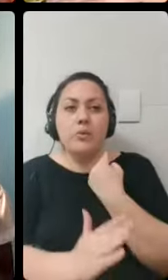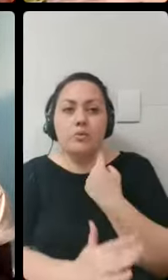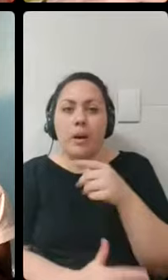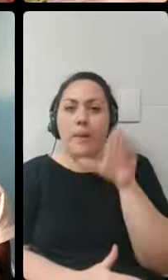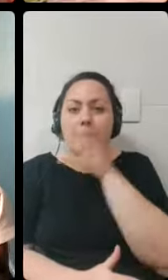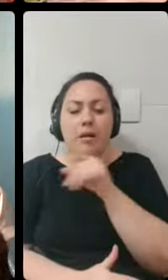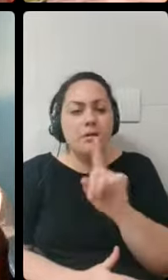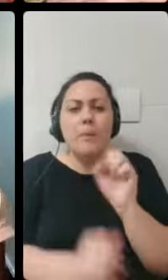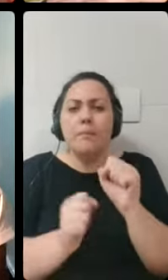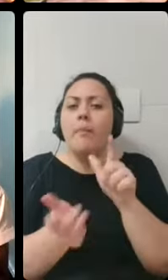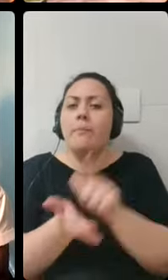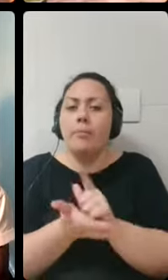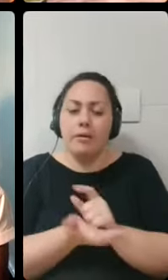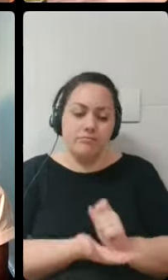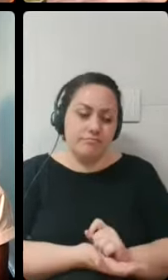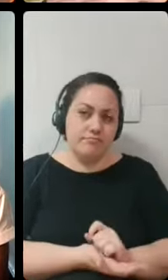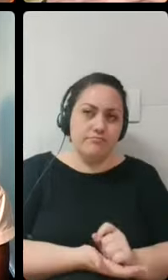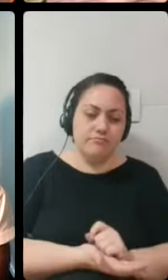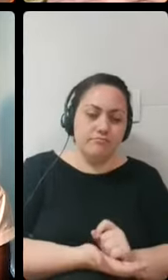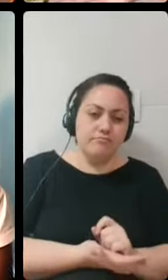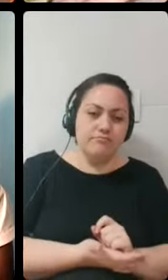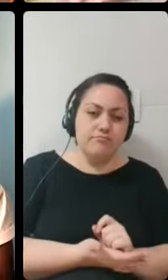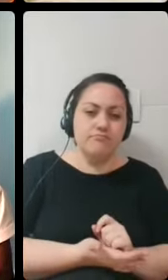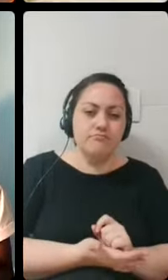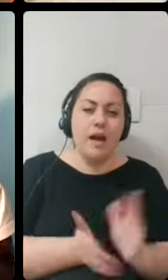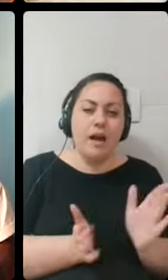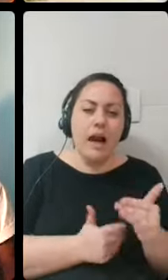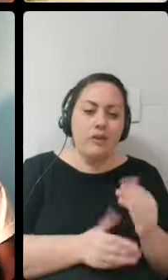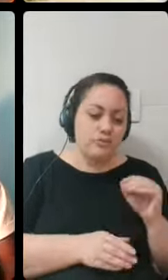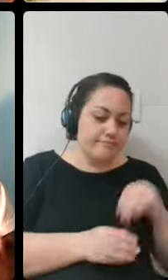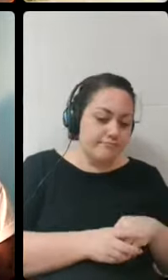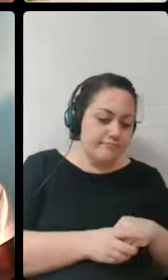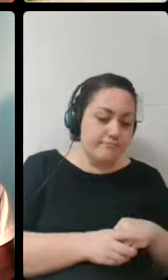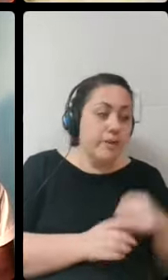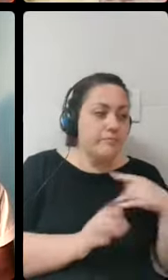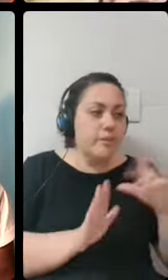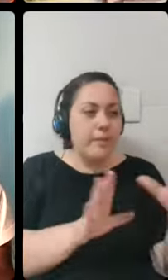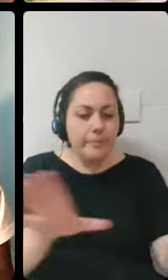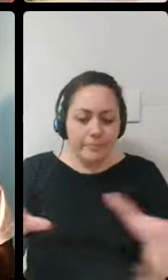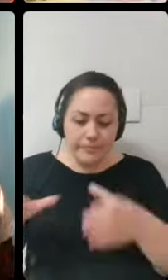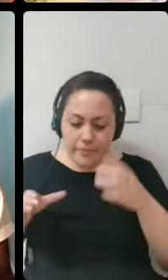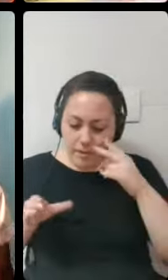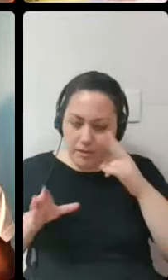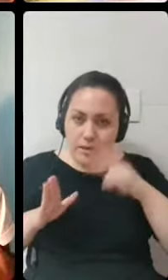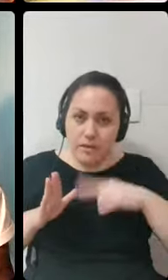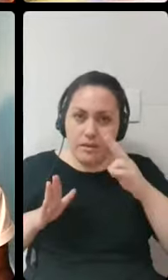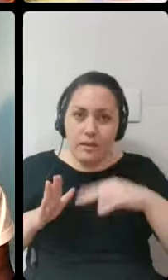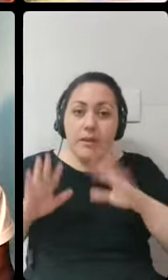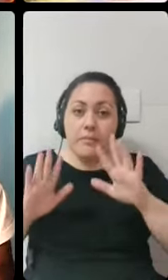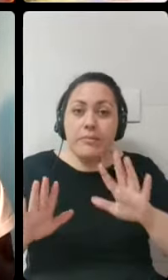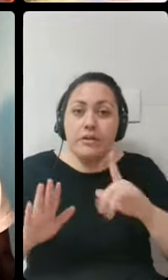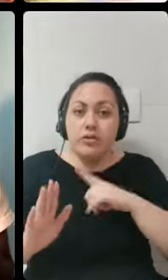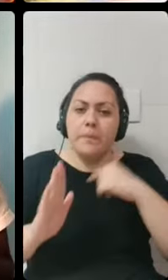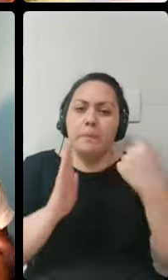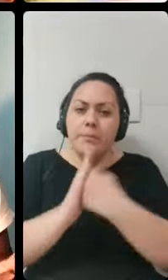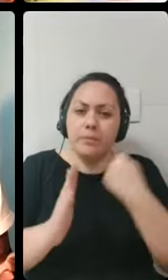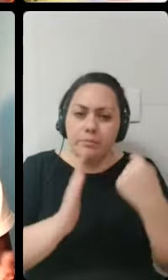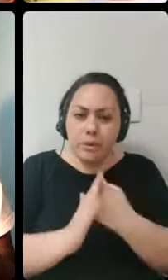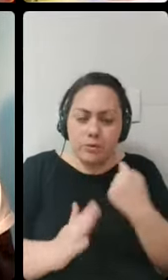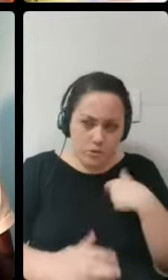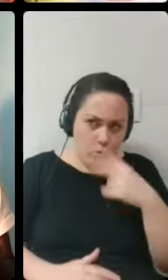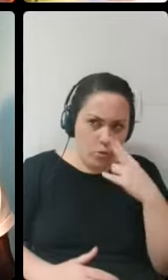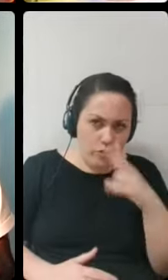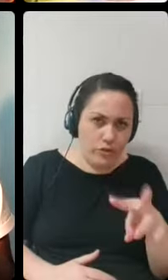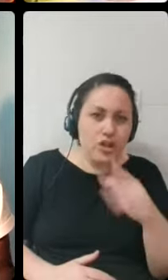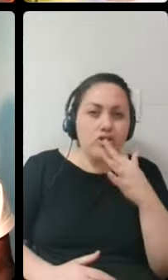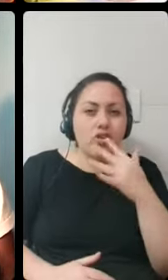e botam numa caixinha, numa urna, a gente vai lendo. Mas aí as perguntas estavam chegando, a gente estava vendo quem estava escrevendo, a gente via a cor do